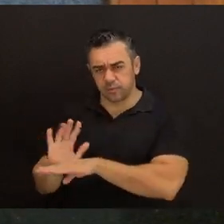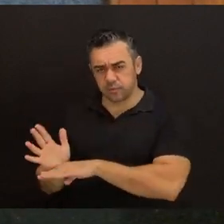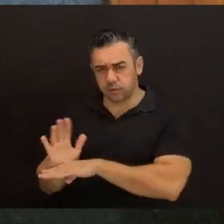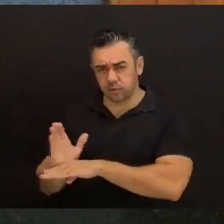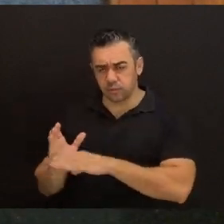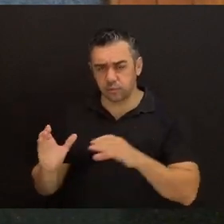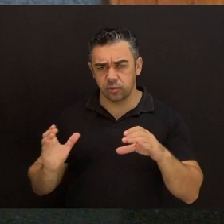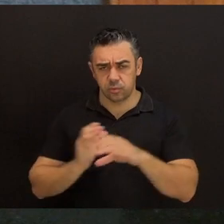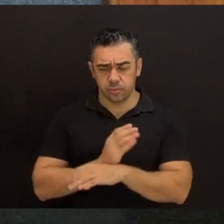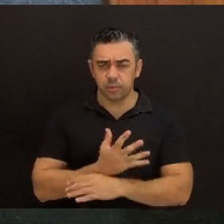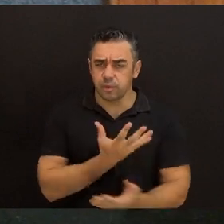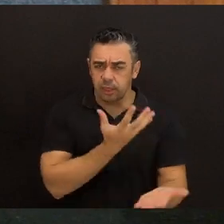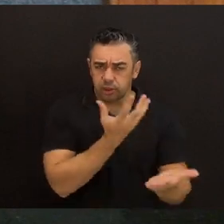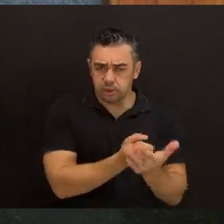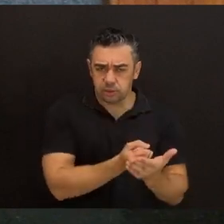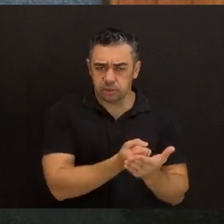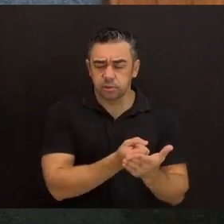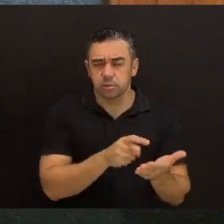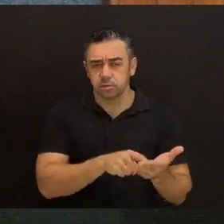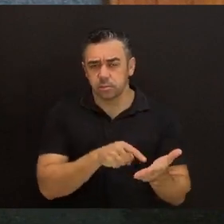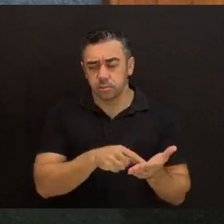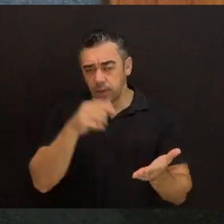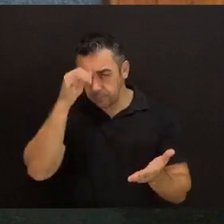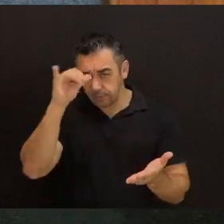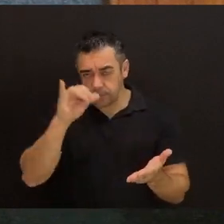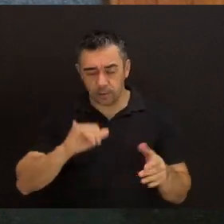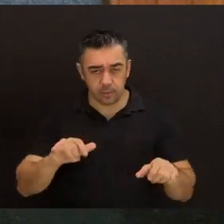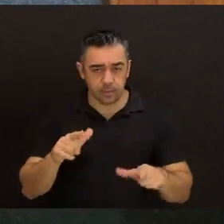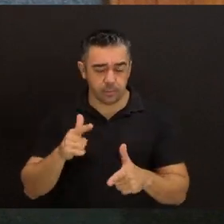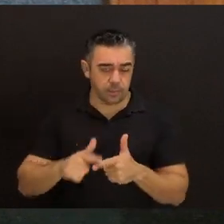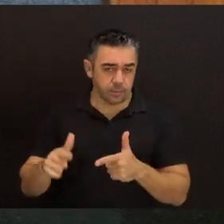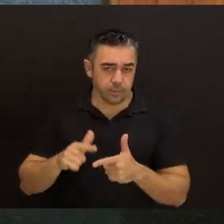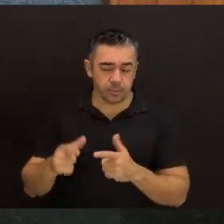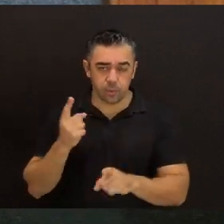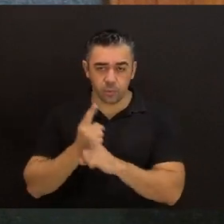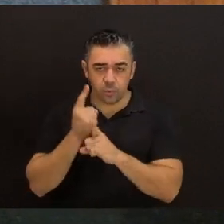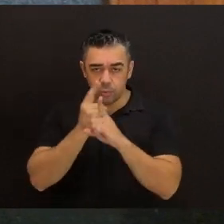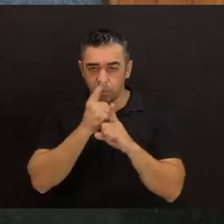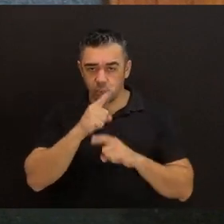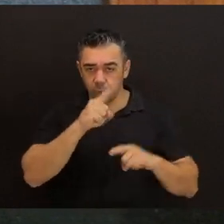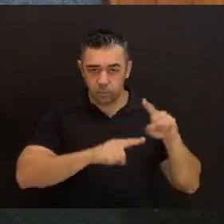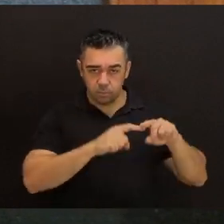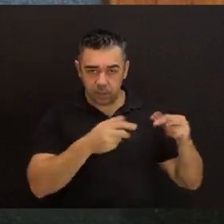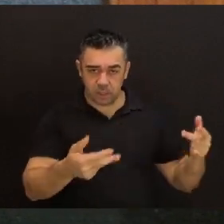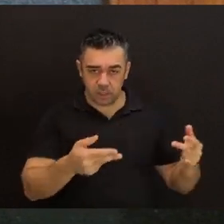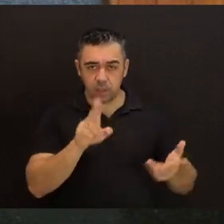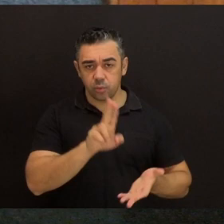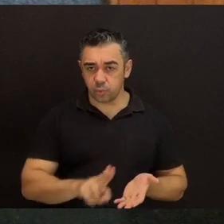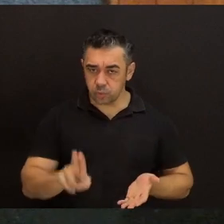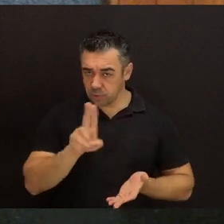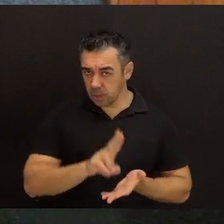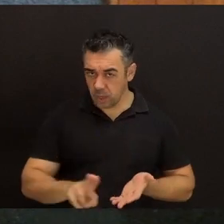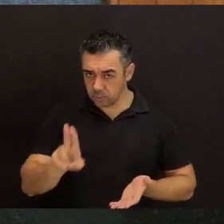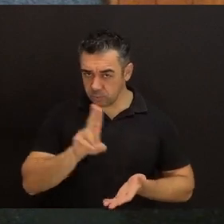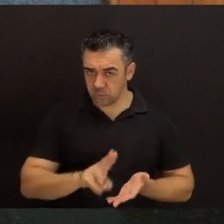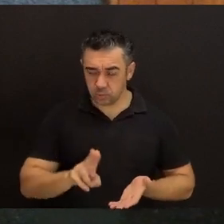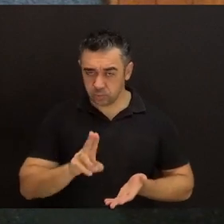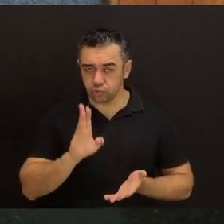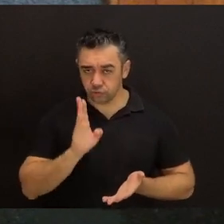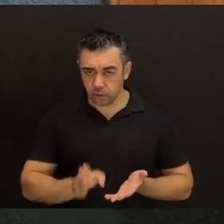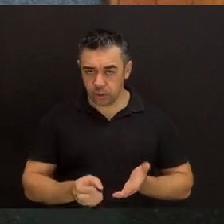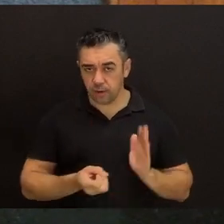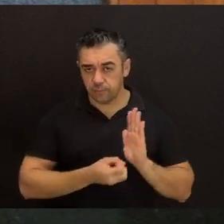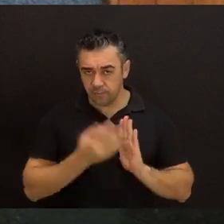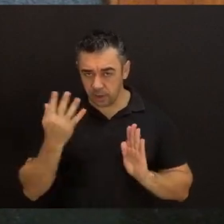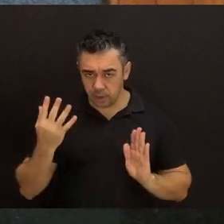ação Tá gravado bem certinho para evitar qualquer problema nós encontramos objetos usados vários objetos usados de